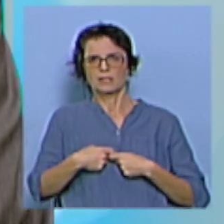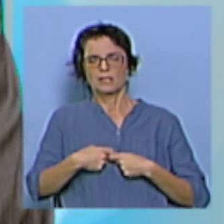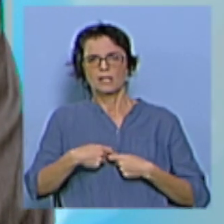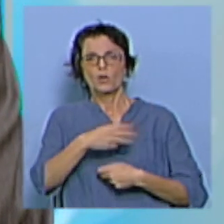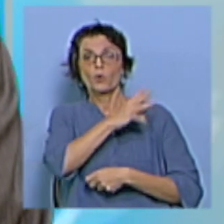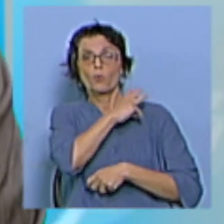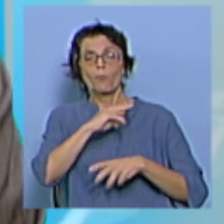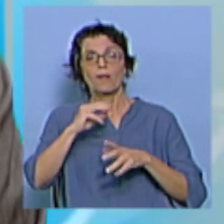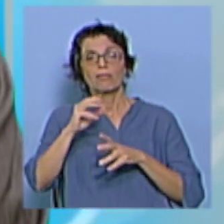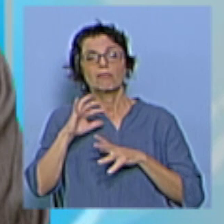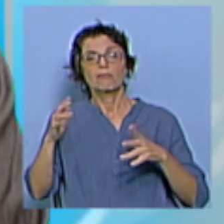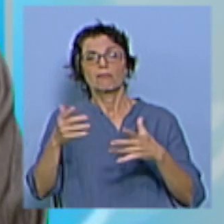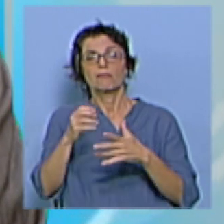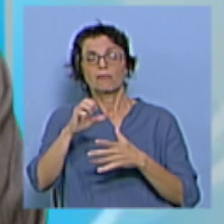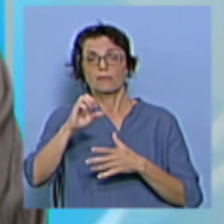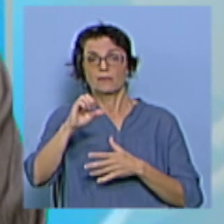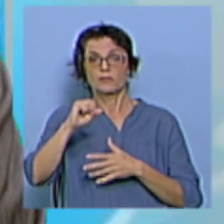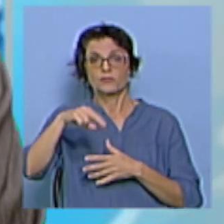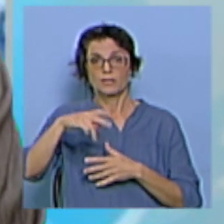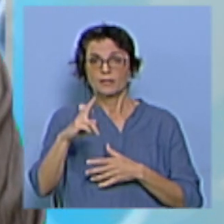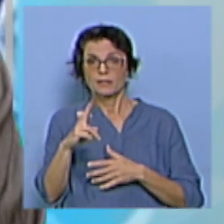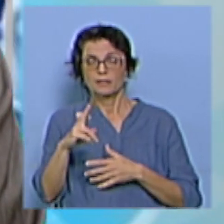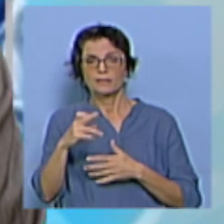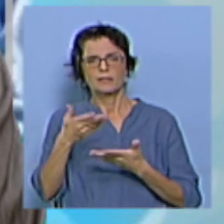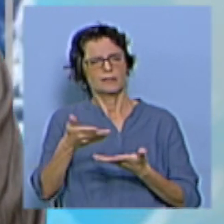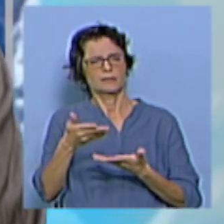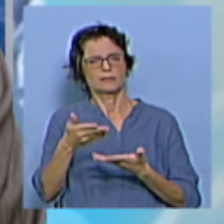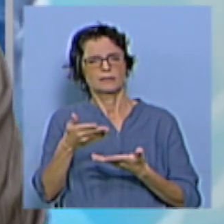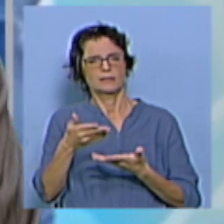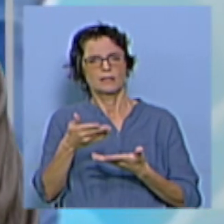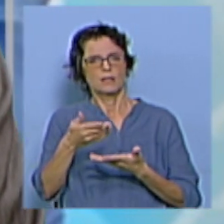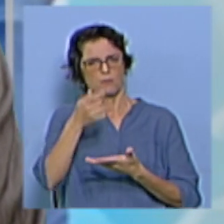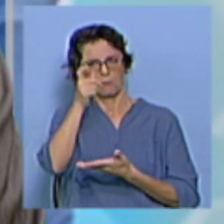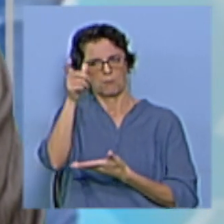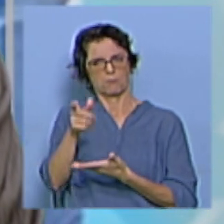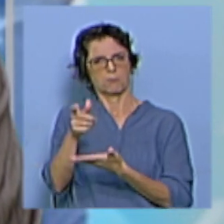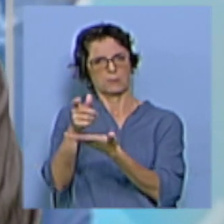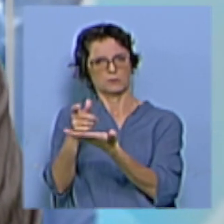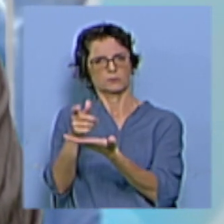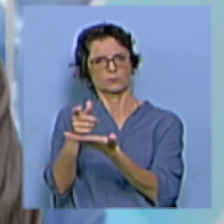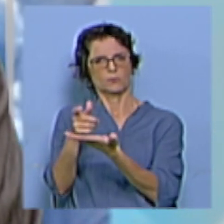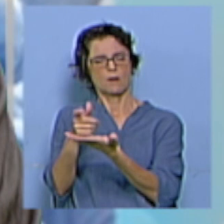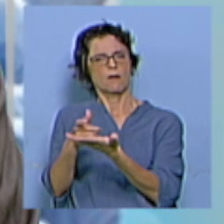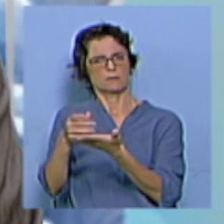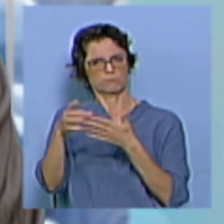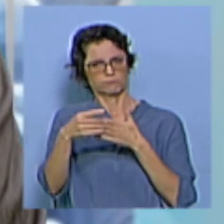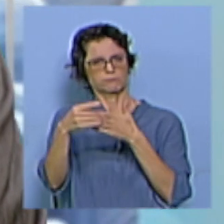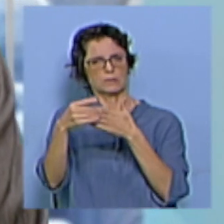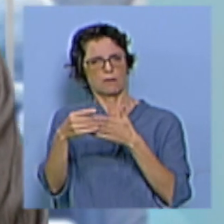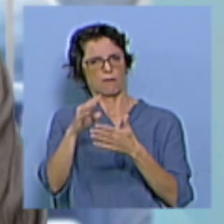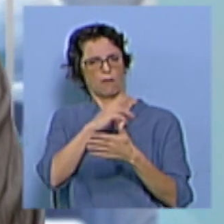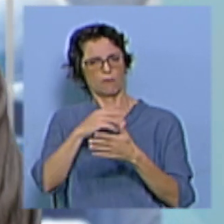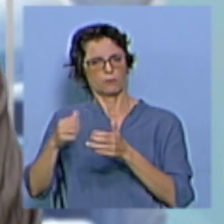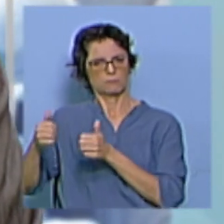Nacional Republicana, homem e personagem que tem conduzido de uma forma cabal e maravilhosa a GNR no